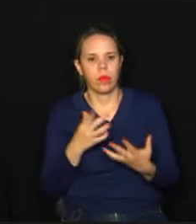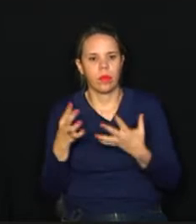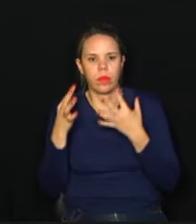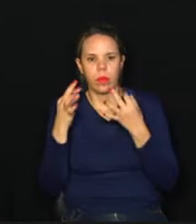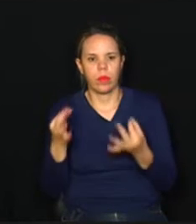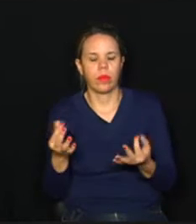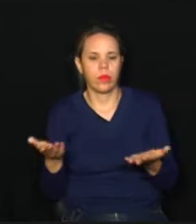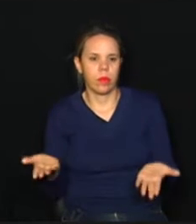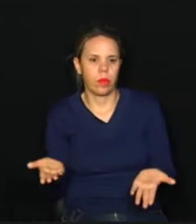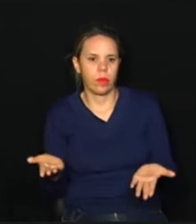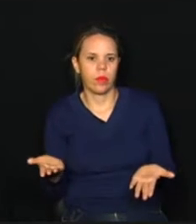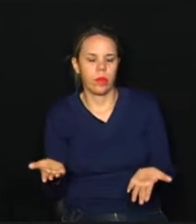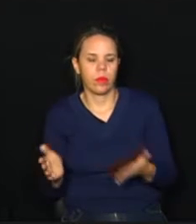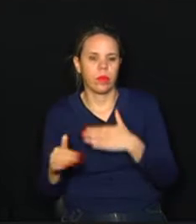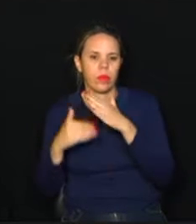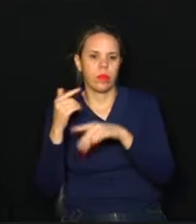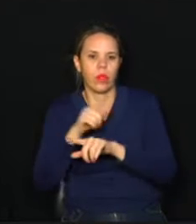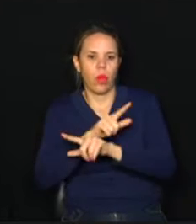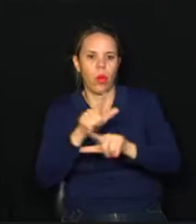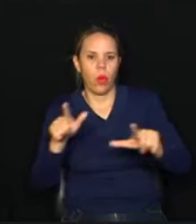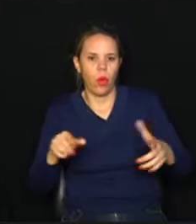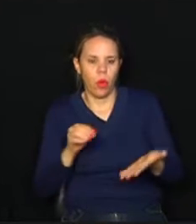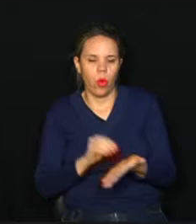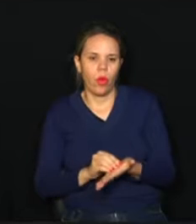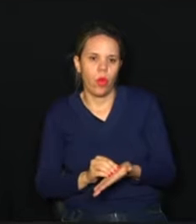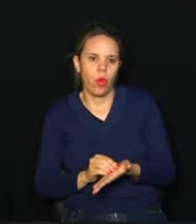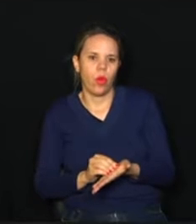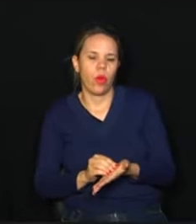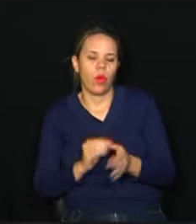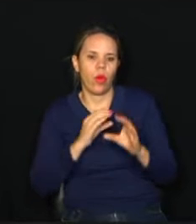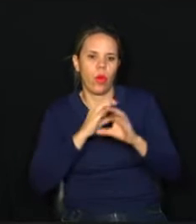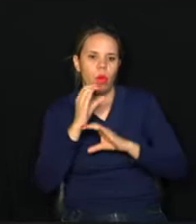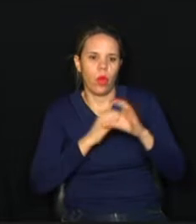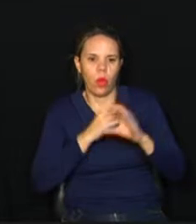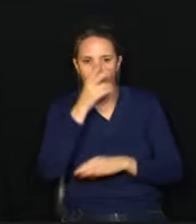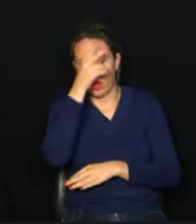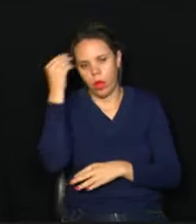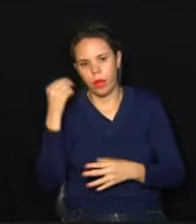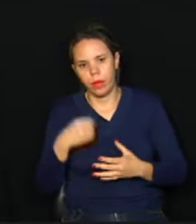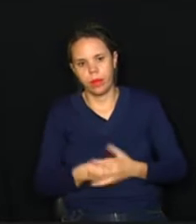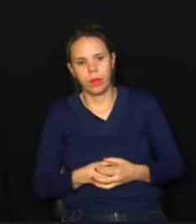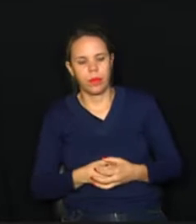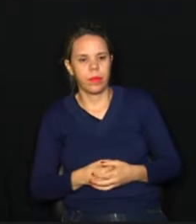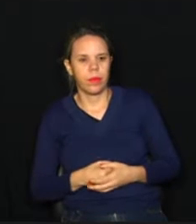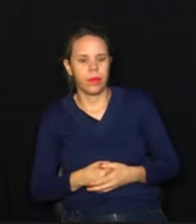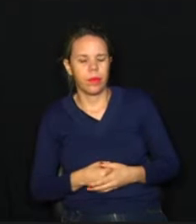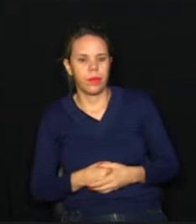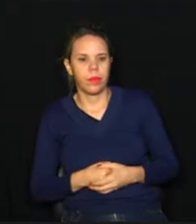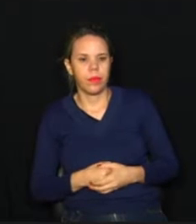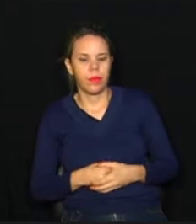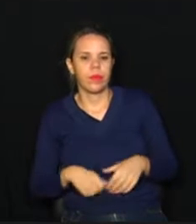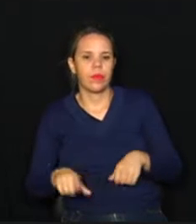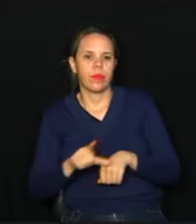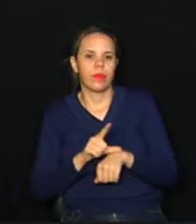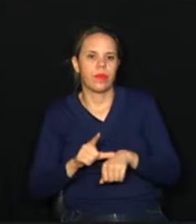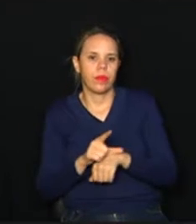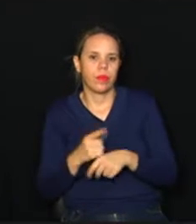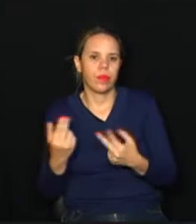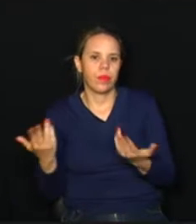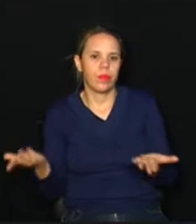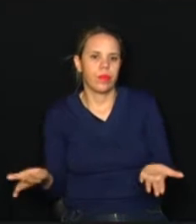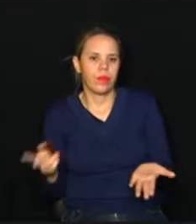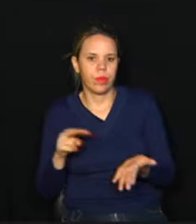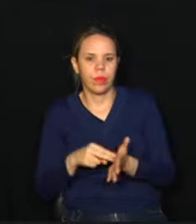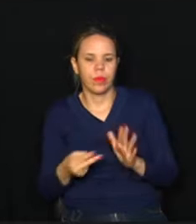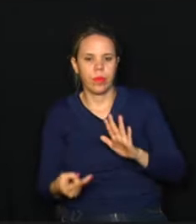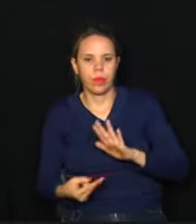né, para além do esvaziamento, da ausência de concurso público, uma legislação como essa é